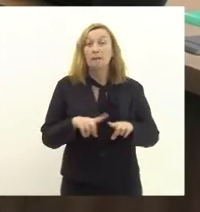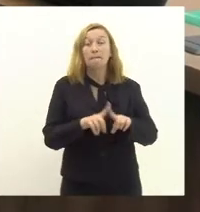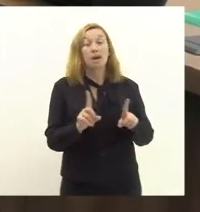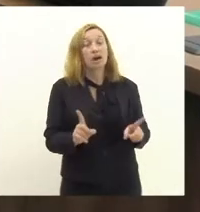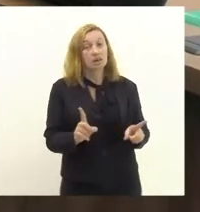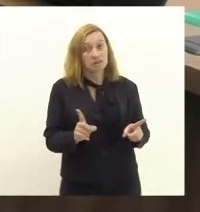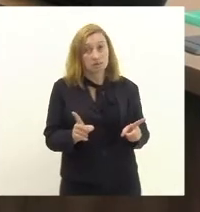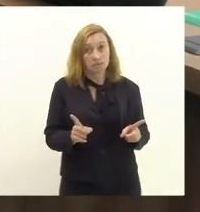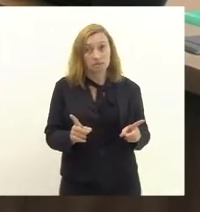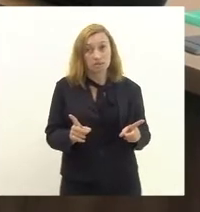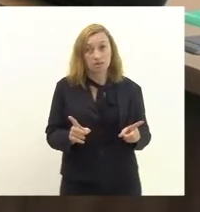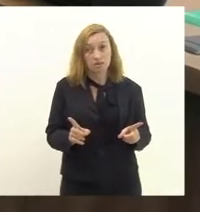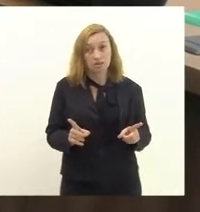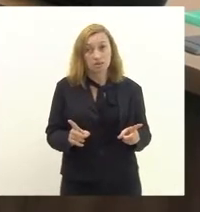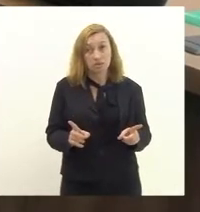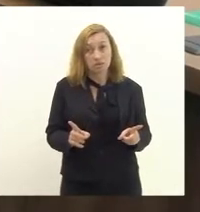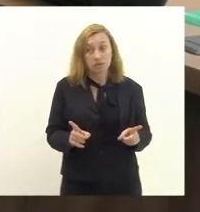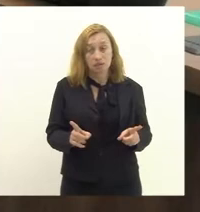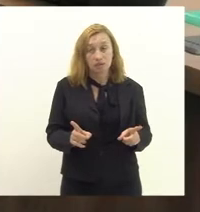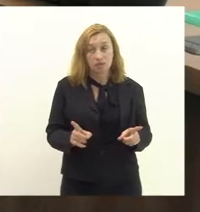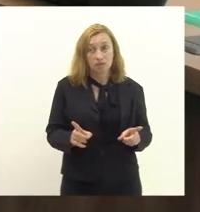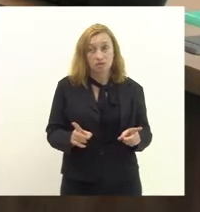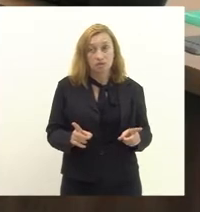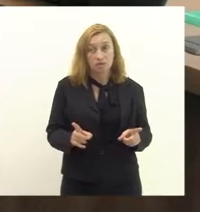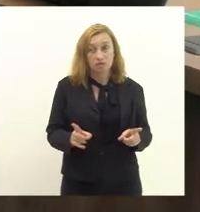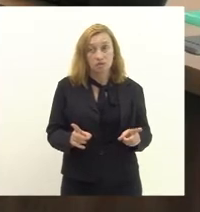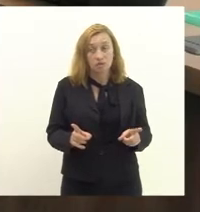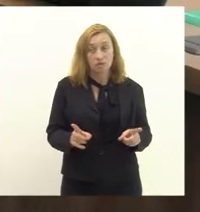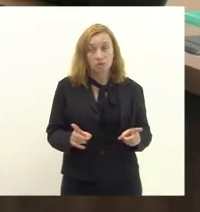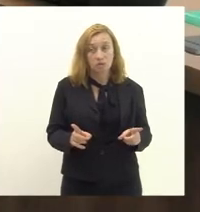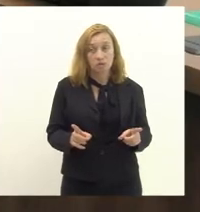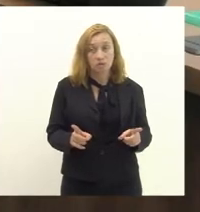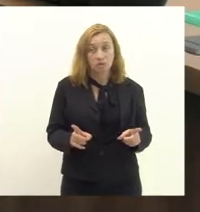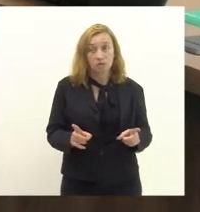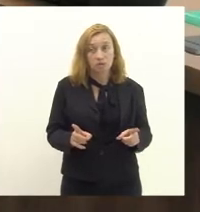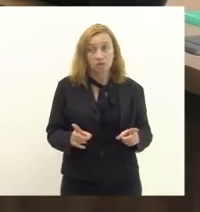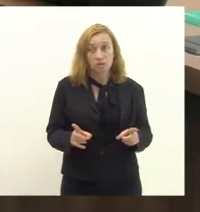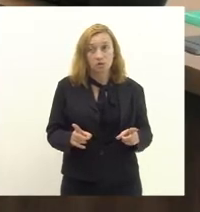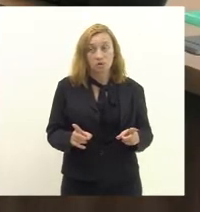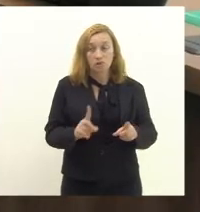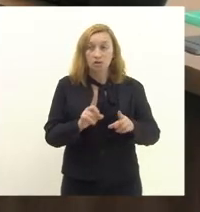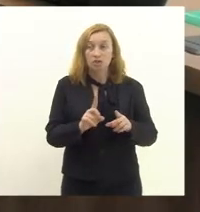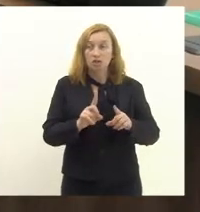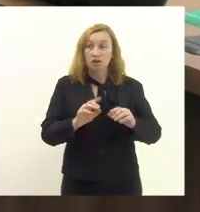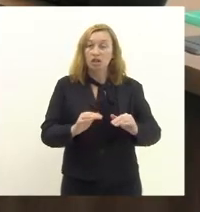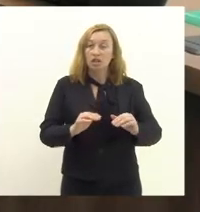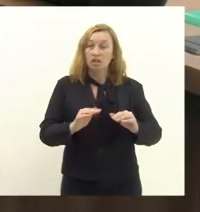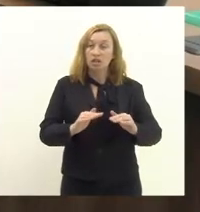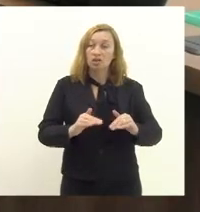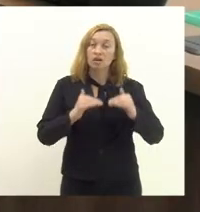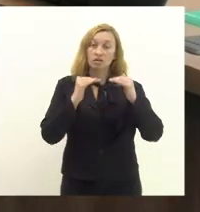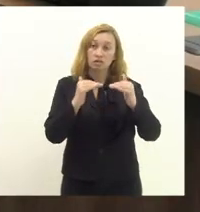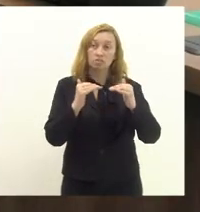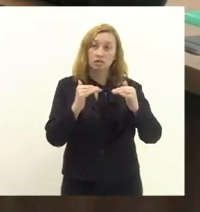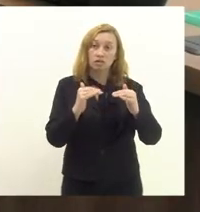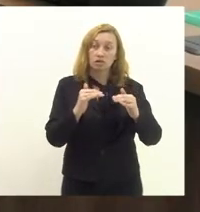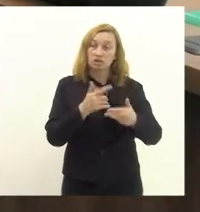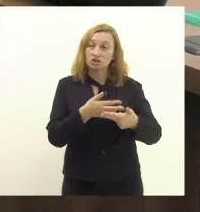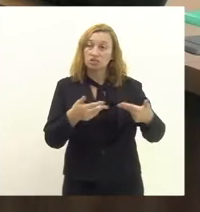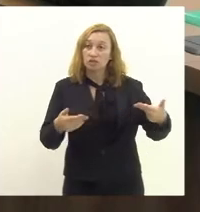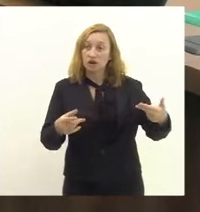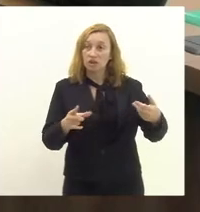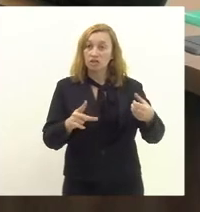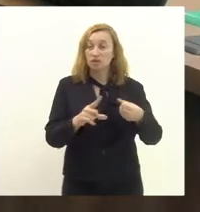do mais, o parecer suprime diversos artigos. Aí o